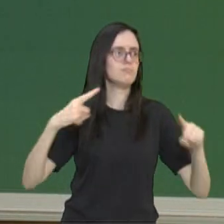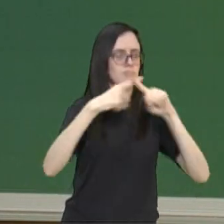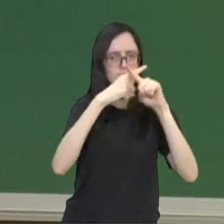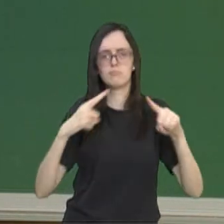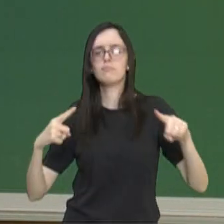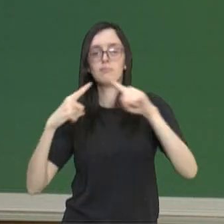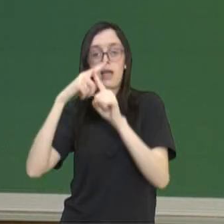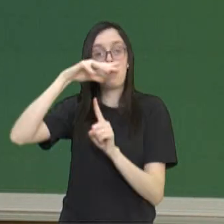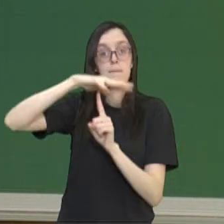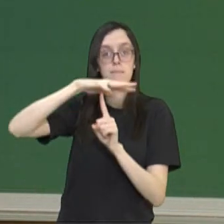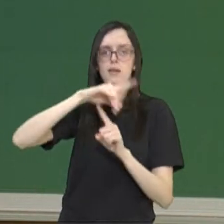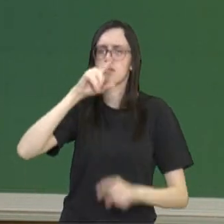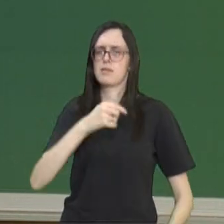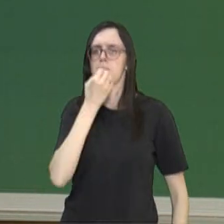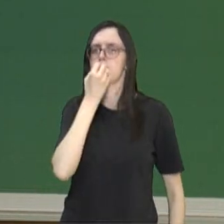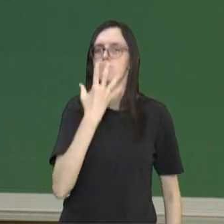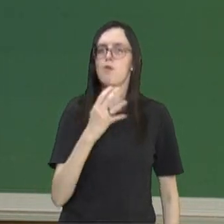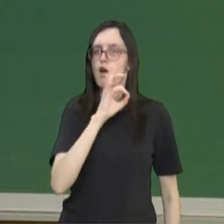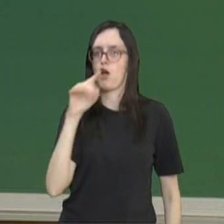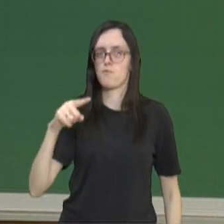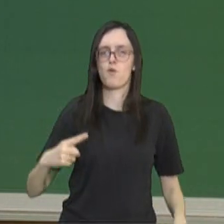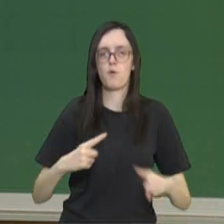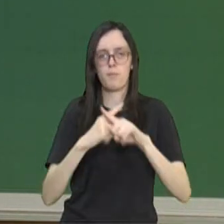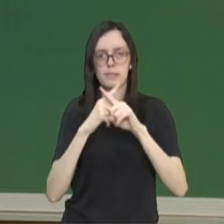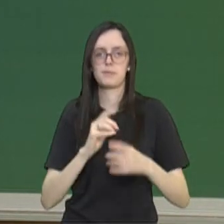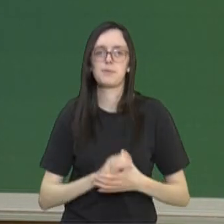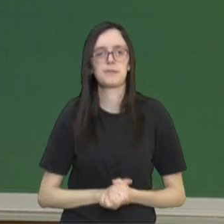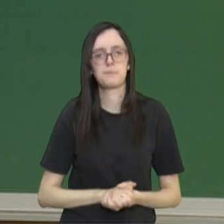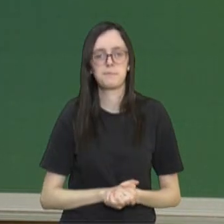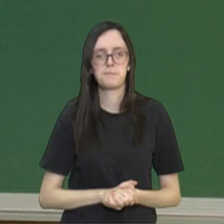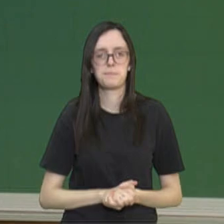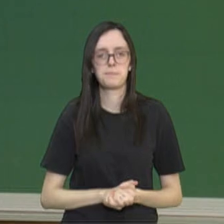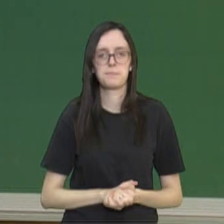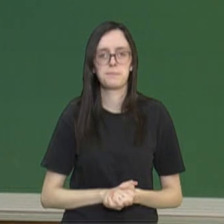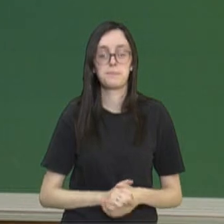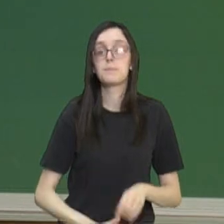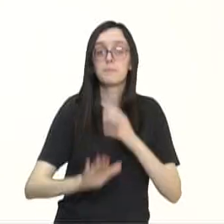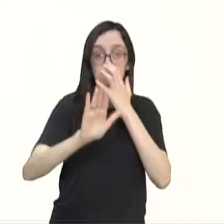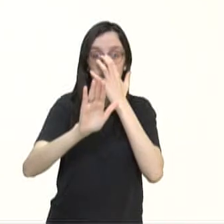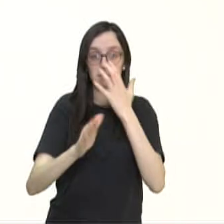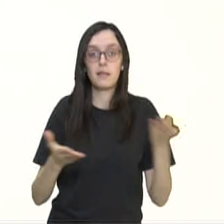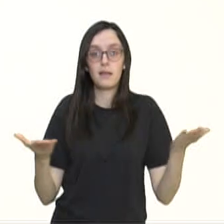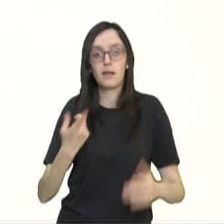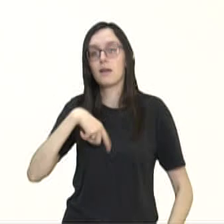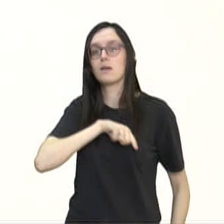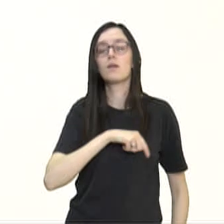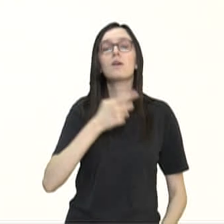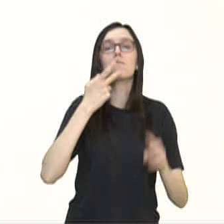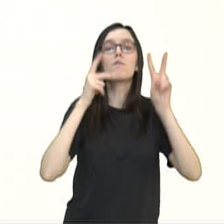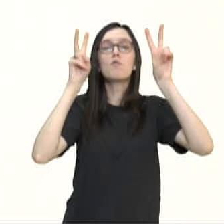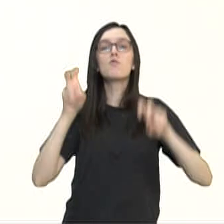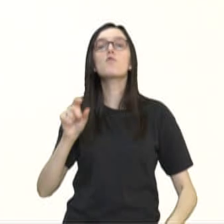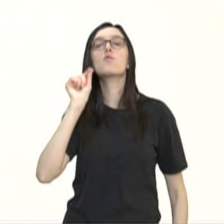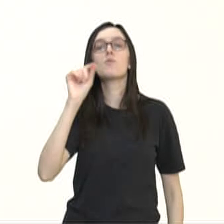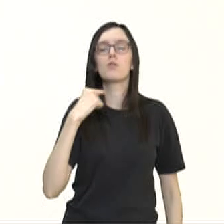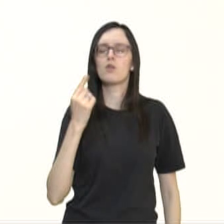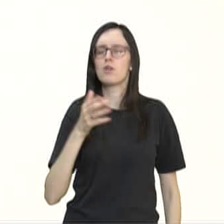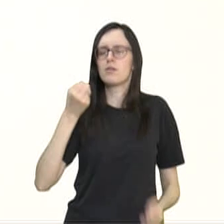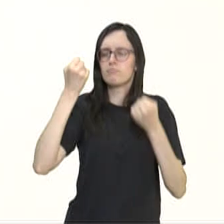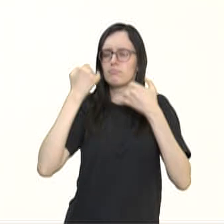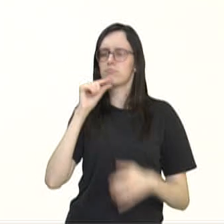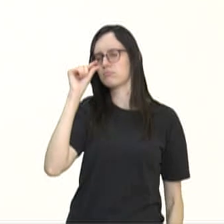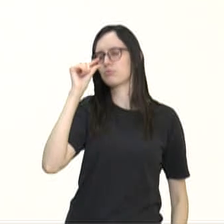escolas, a gente tem uma realidade diferente, né? Nem todos têm essa disposição, tem esse desenvolvimento cardiorrespiratório,